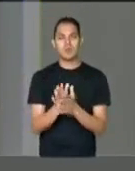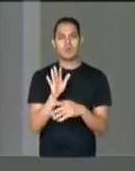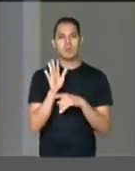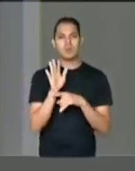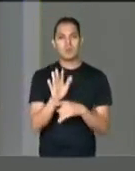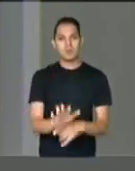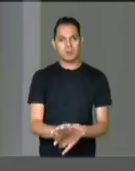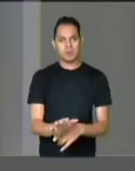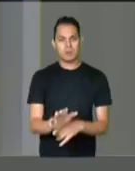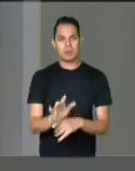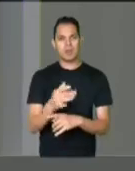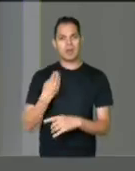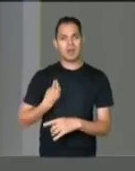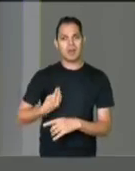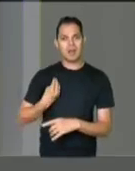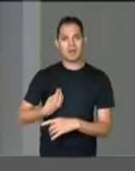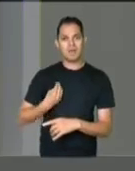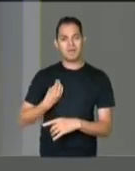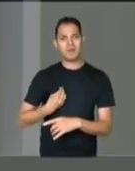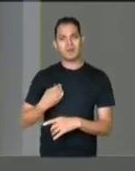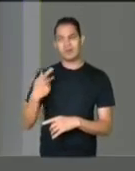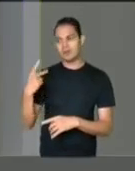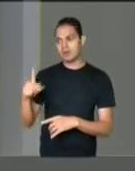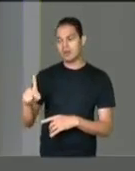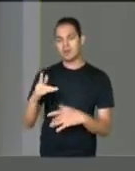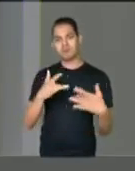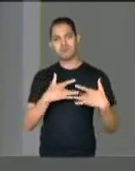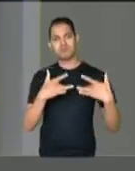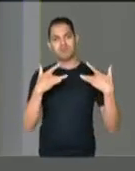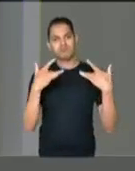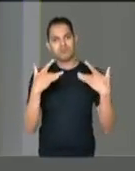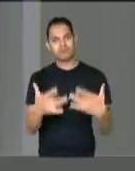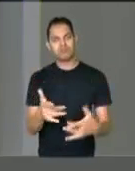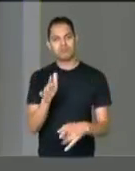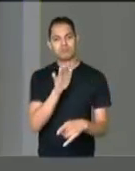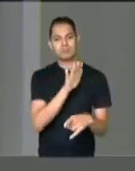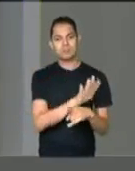dedicou a sua vida a fazer a caridade.